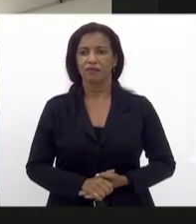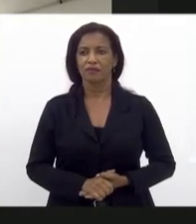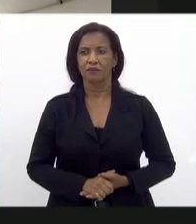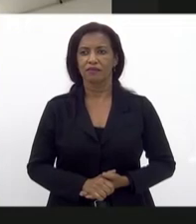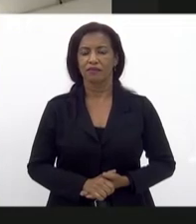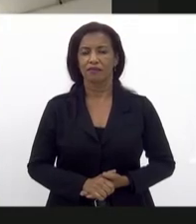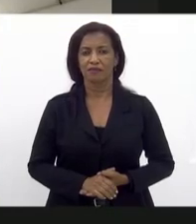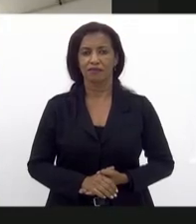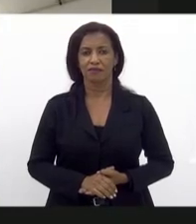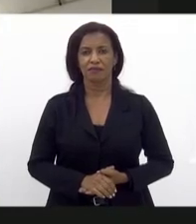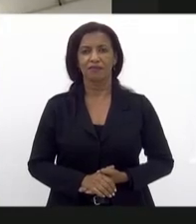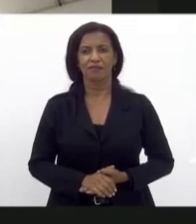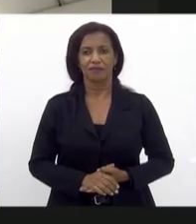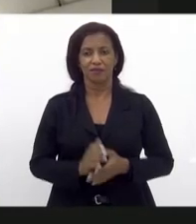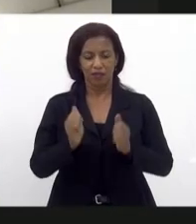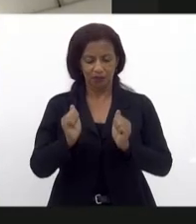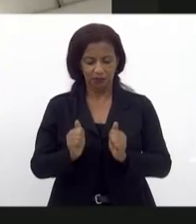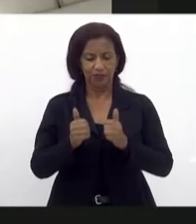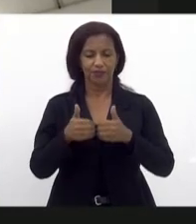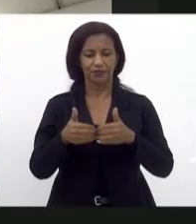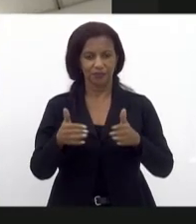Estamos ao vivo já, André?